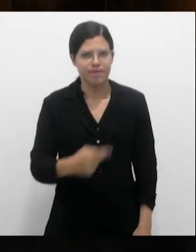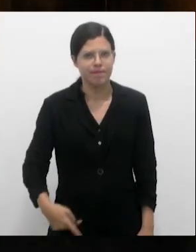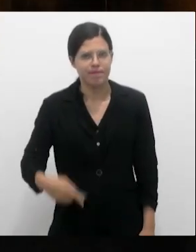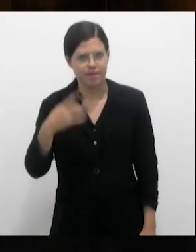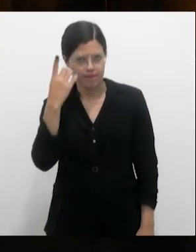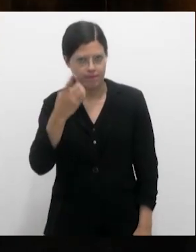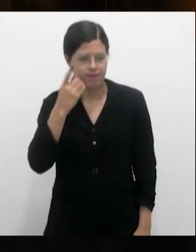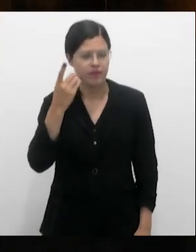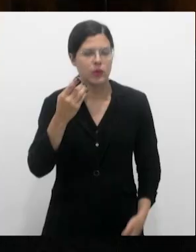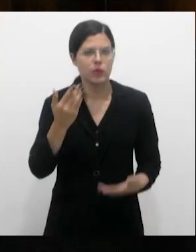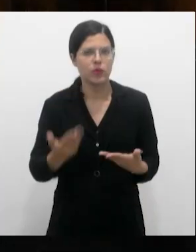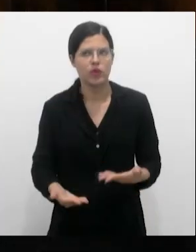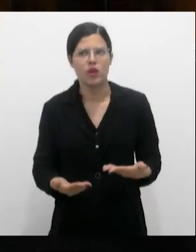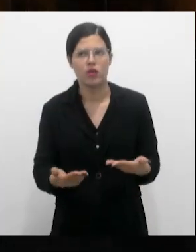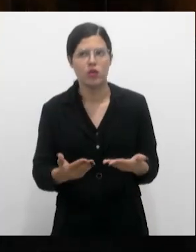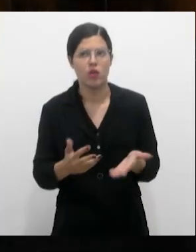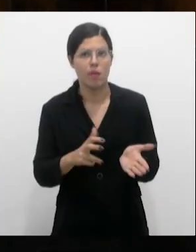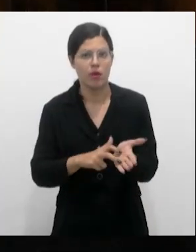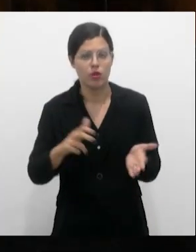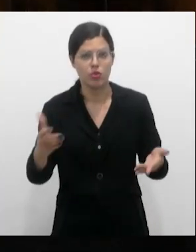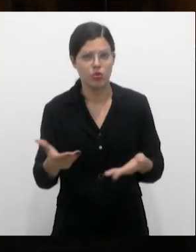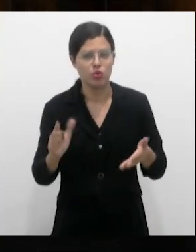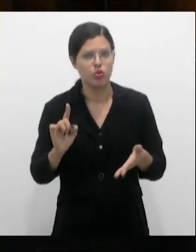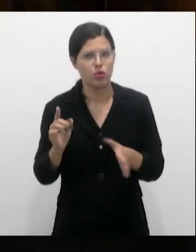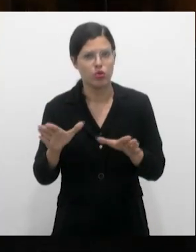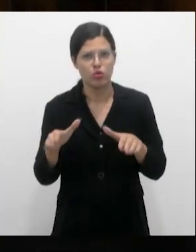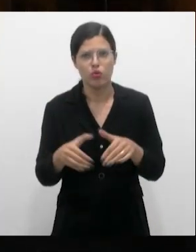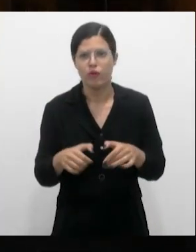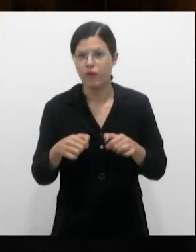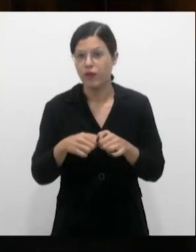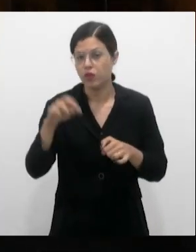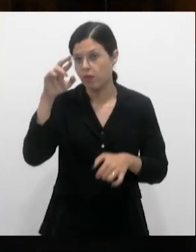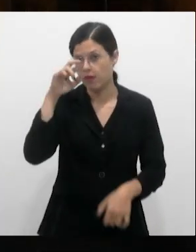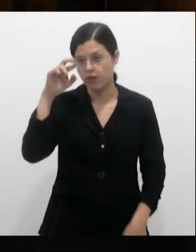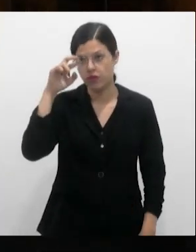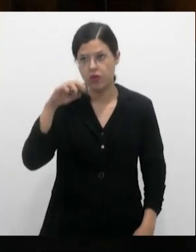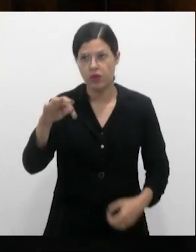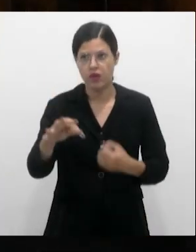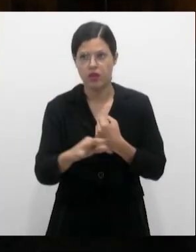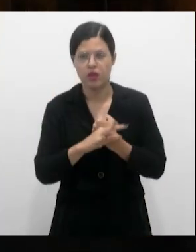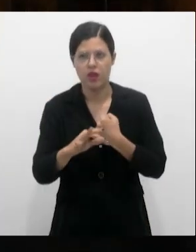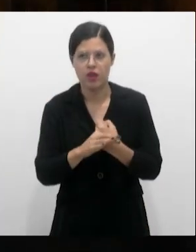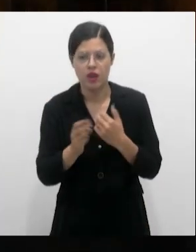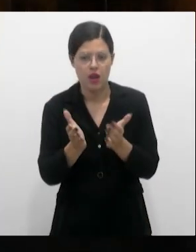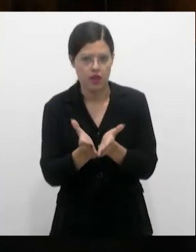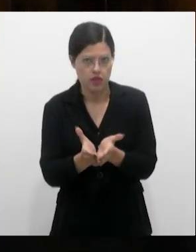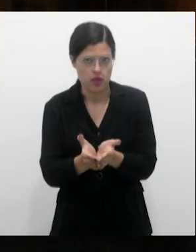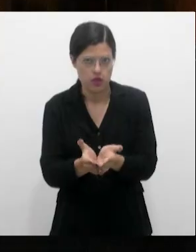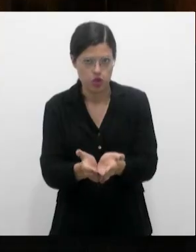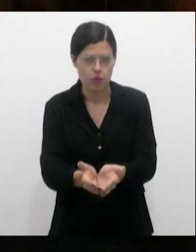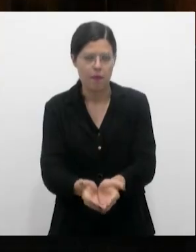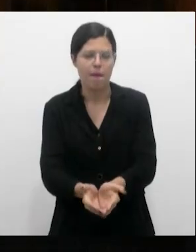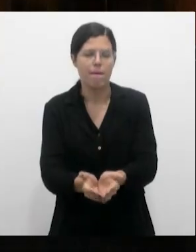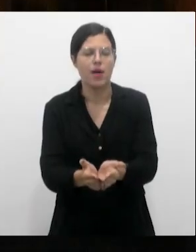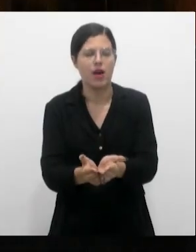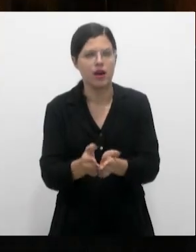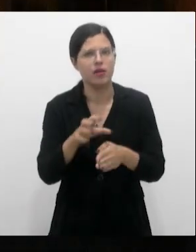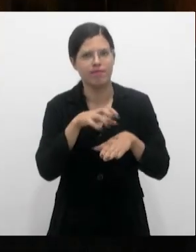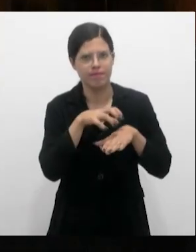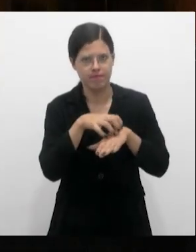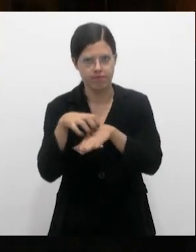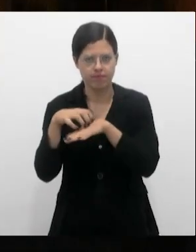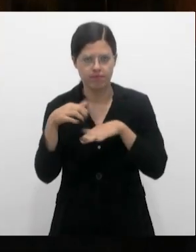na manhã de hoje, a nossa equipe realizou uma vistoria técnica nas barcas que operam transporte aquaviário do Rio de